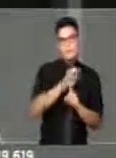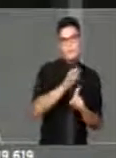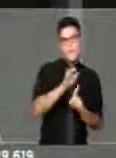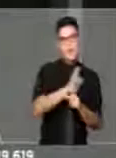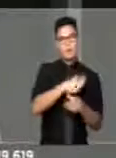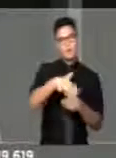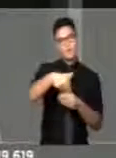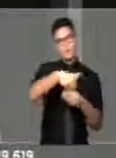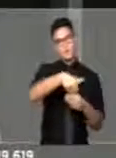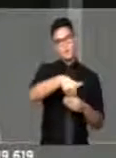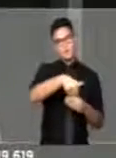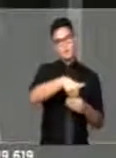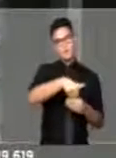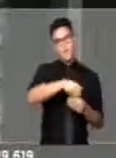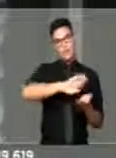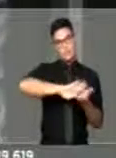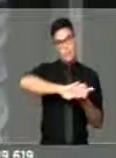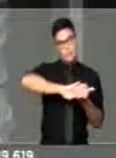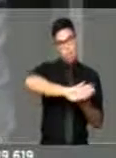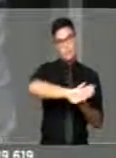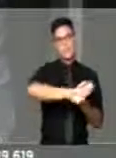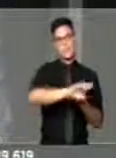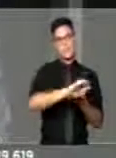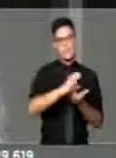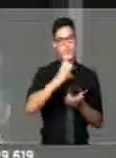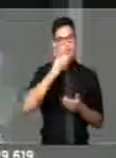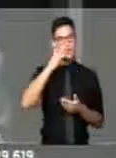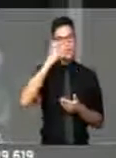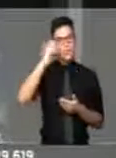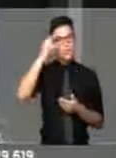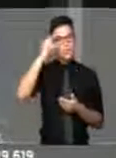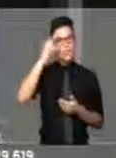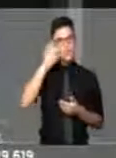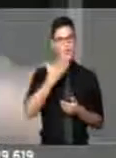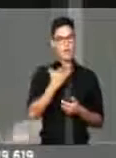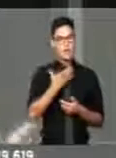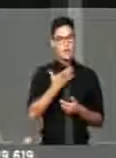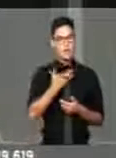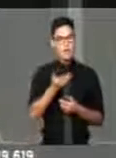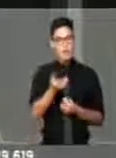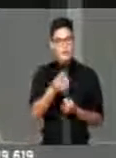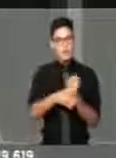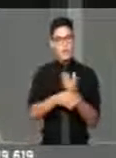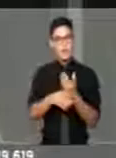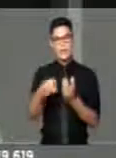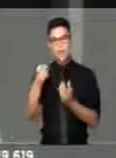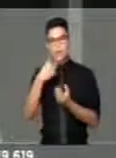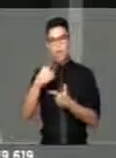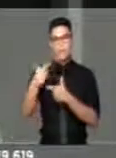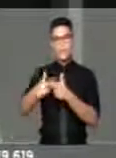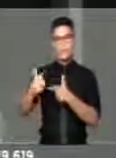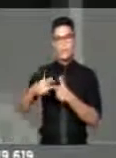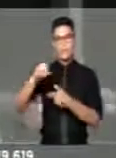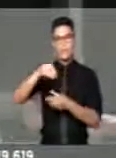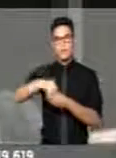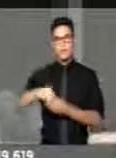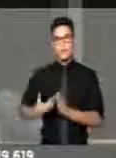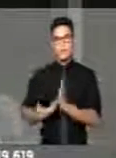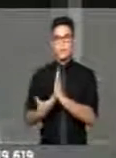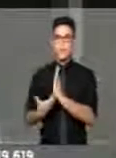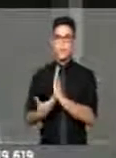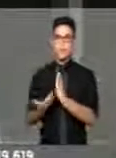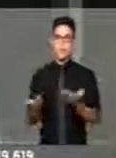em relação à cassação de Eduardo Cunha, gerando um outro fato político?